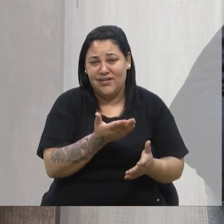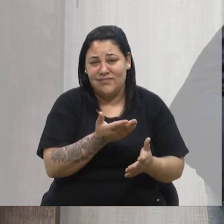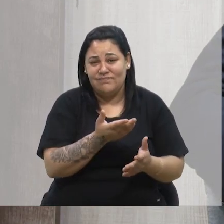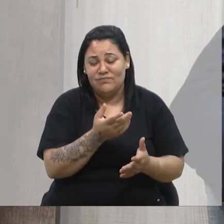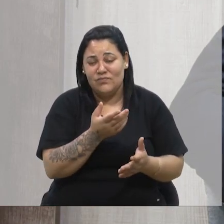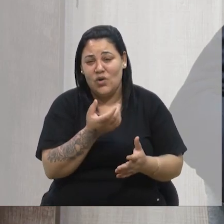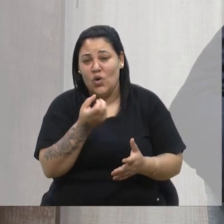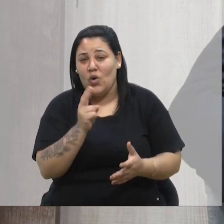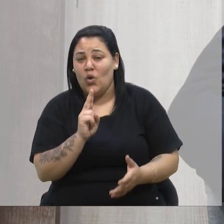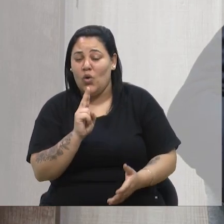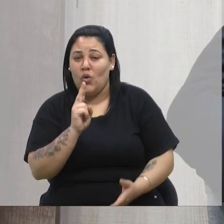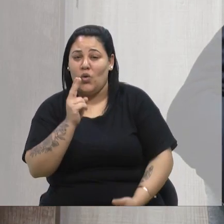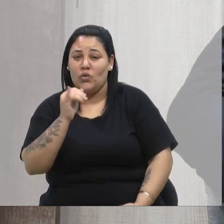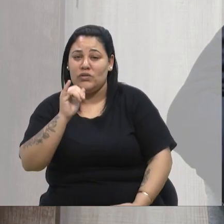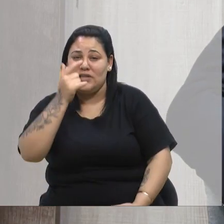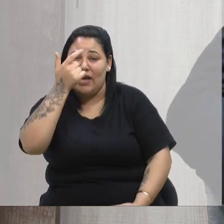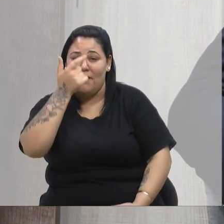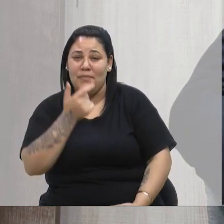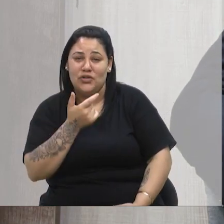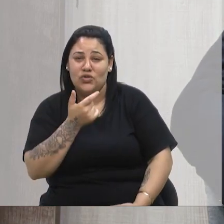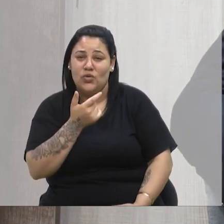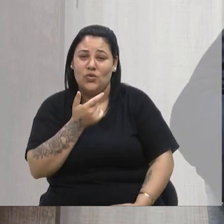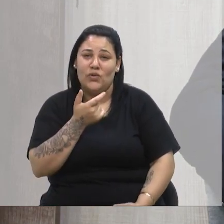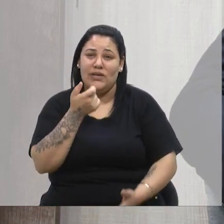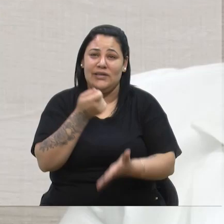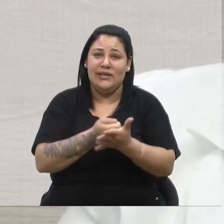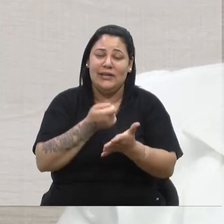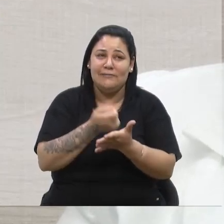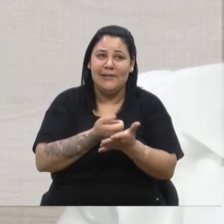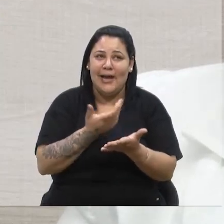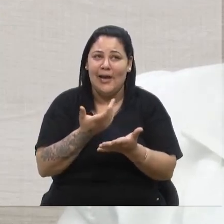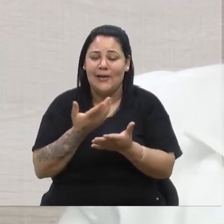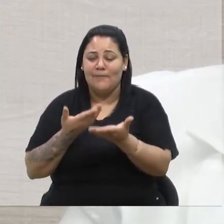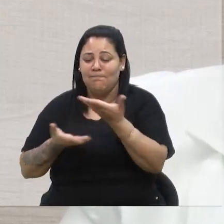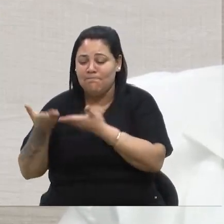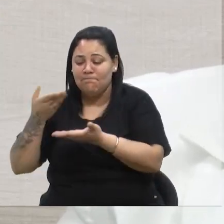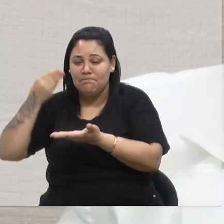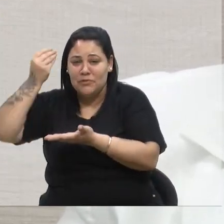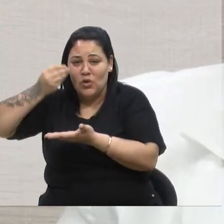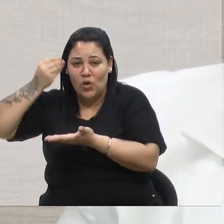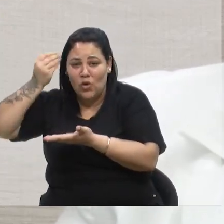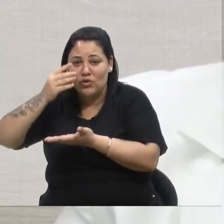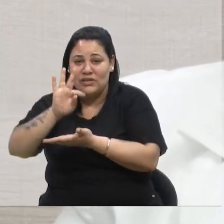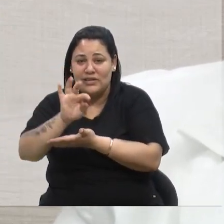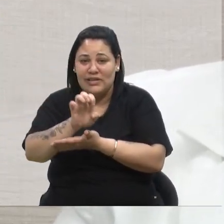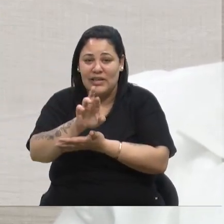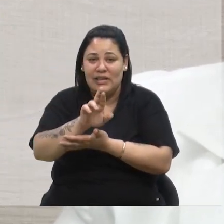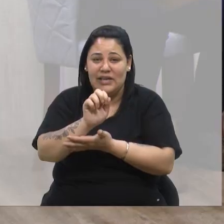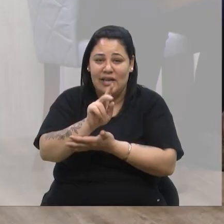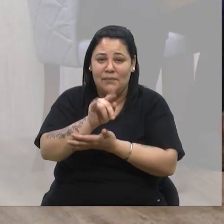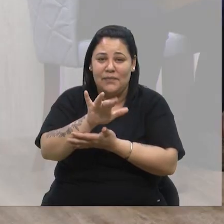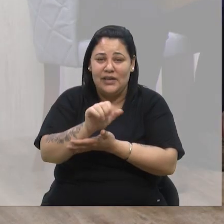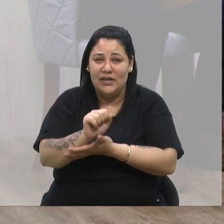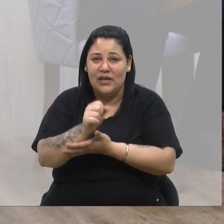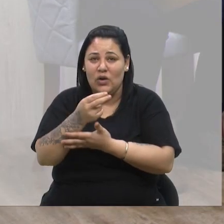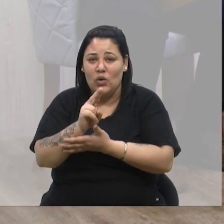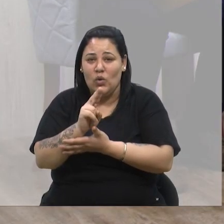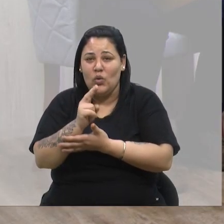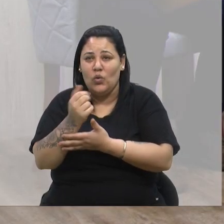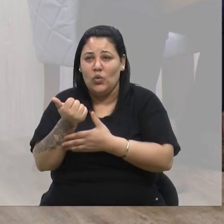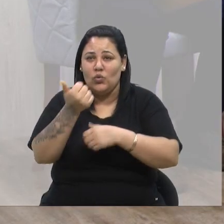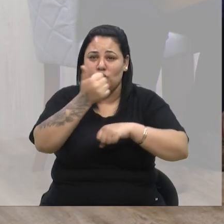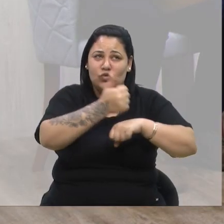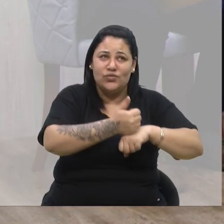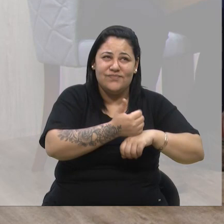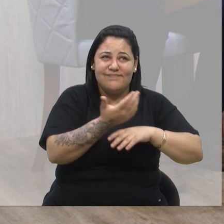que se a pessoa tentasse resolver no autoconhecimento, pela própria terapia... Eu não quero dizer que uma coisa substitua a outra, mas